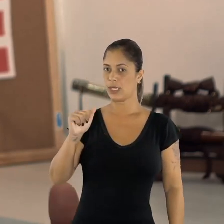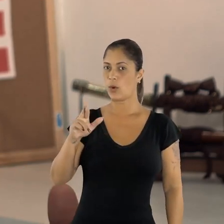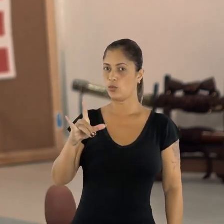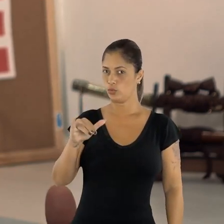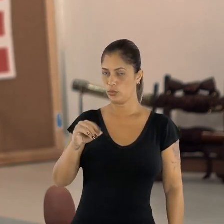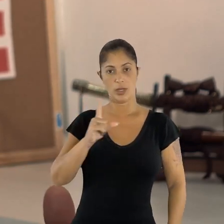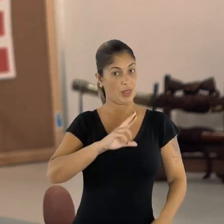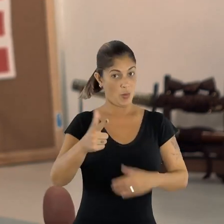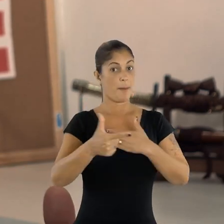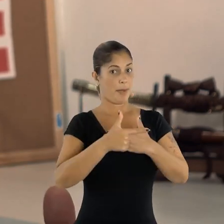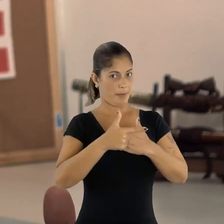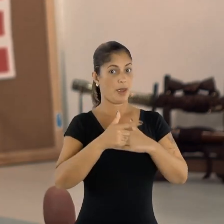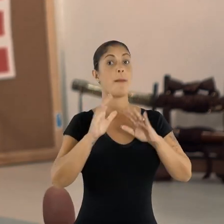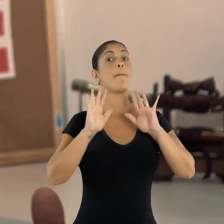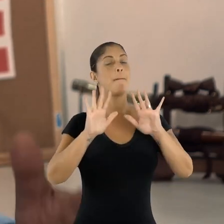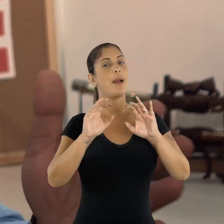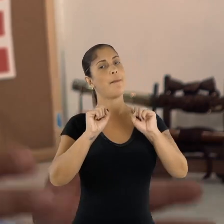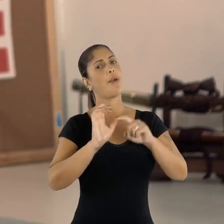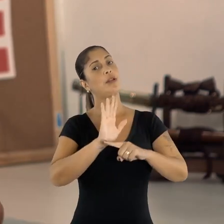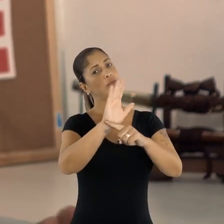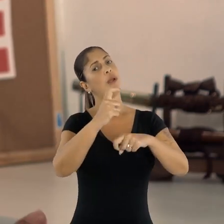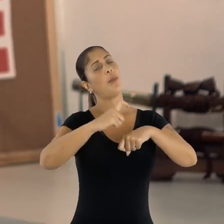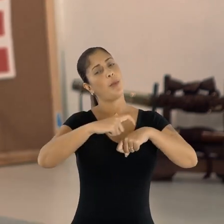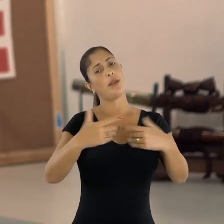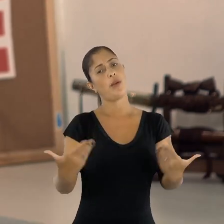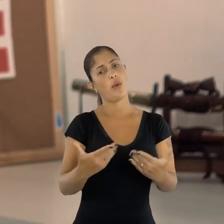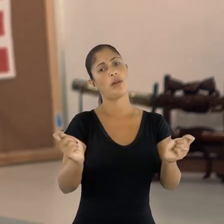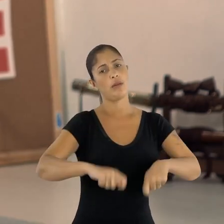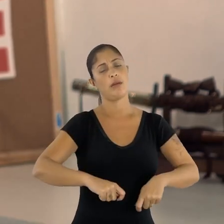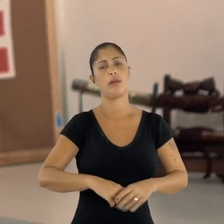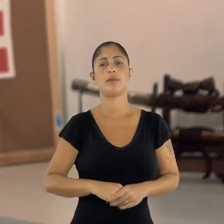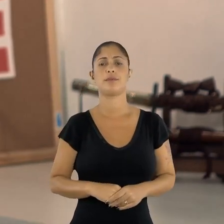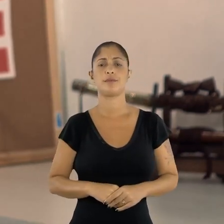não é o seu papel. Mas o senhor pode ajudar nesse momento.